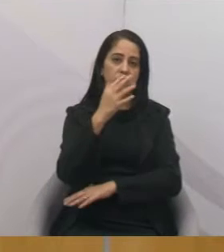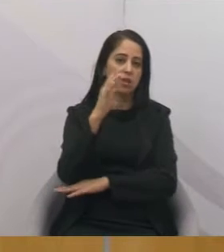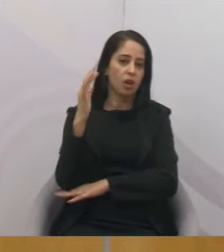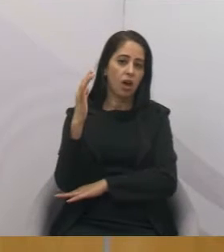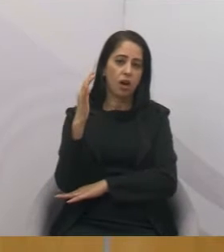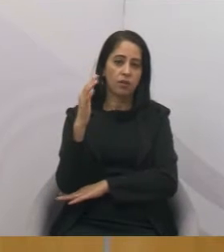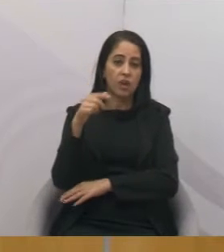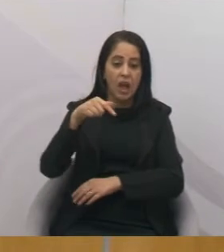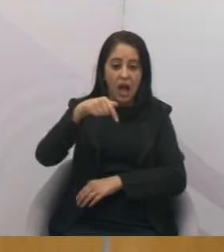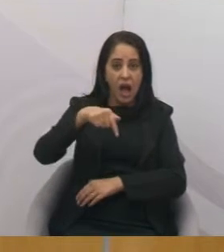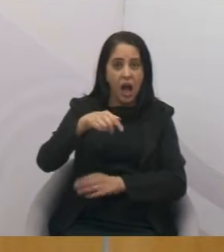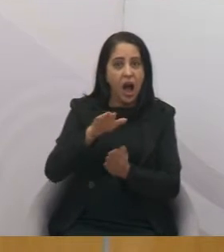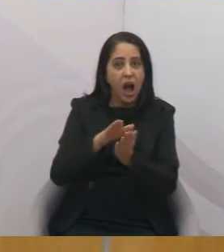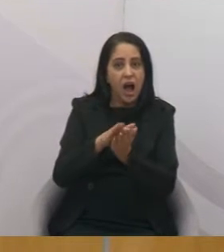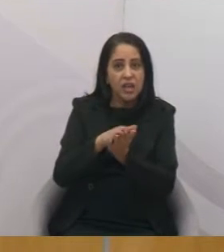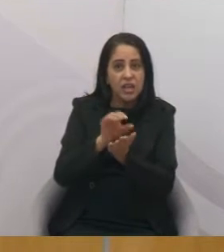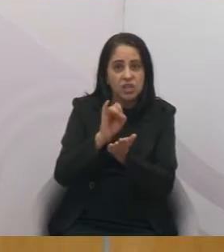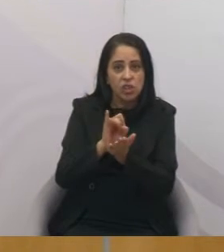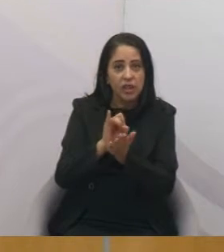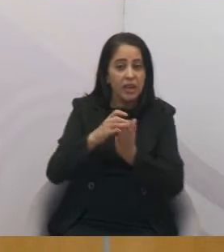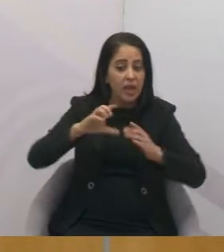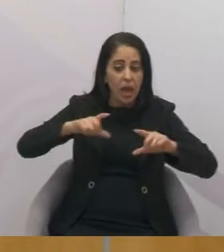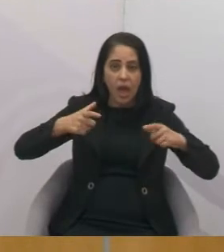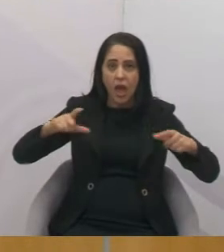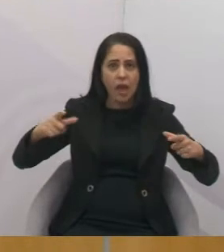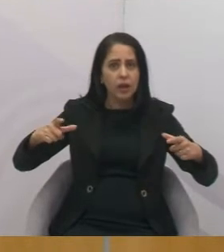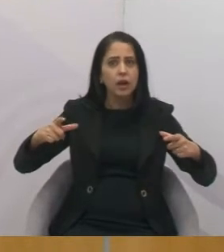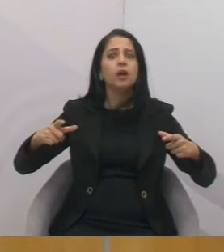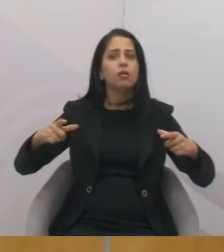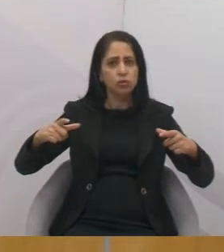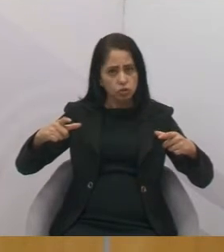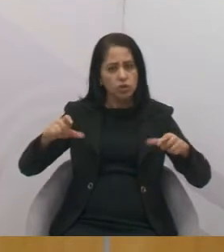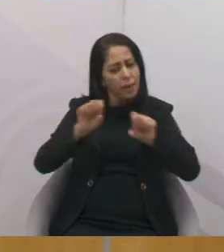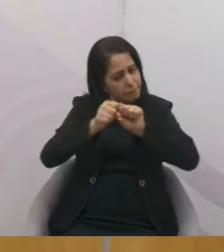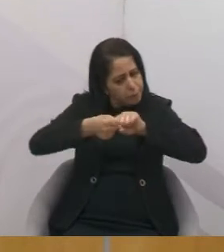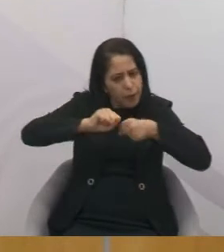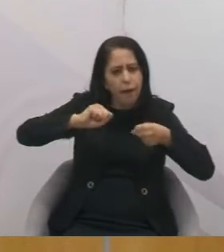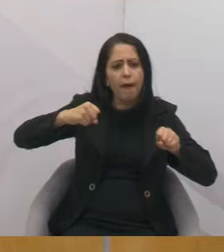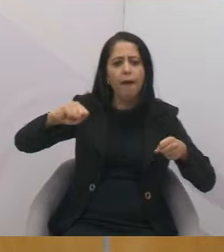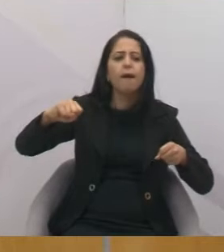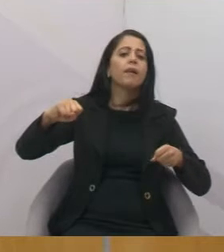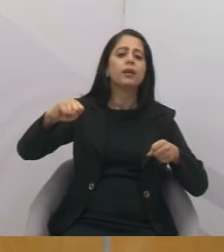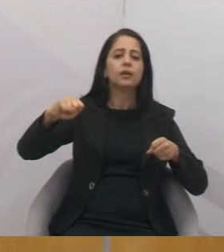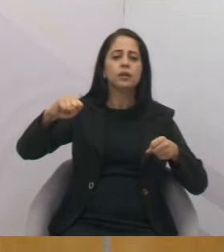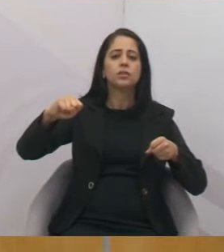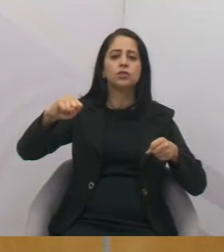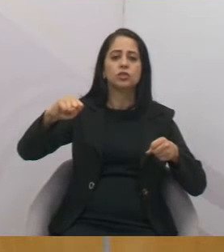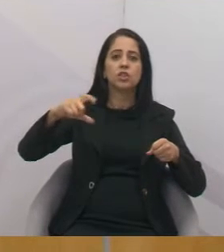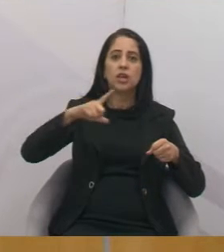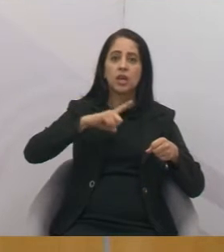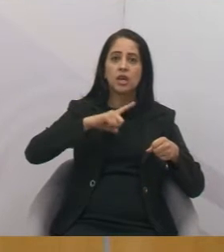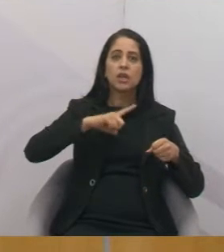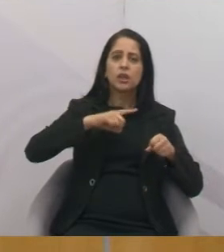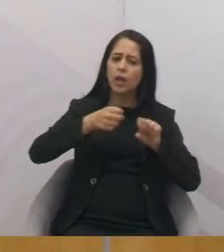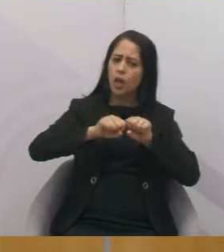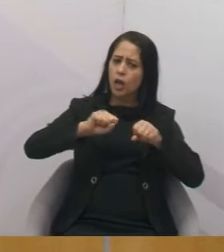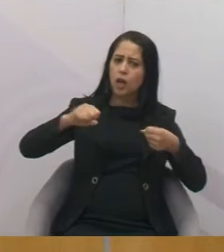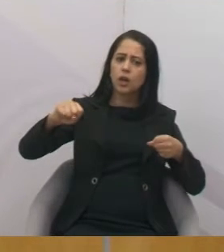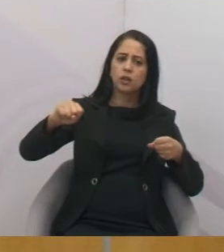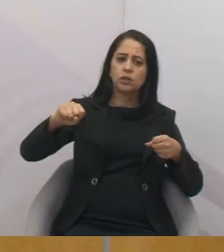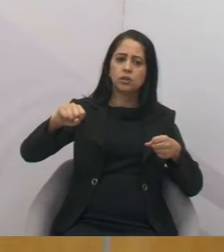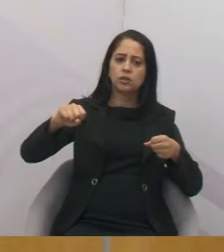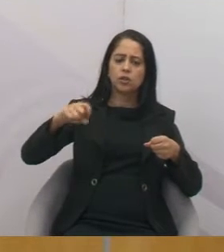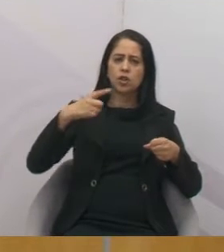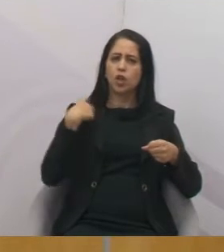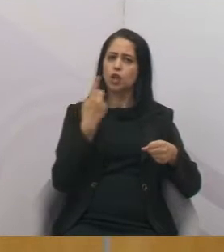cidade de Jacareí é enorme, uma das 100 maiores cidades do país, de mais de 5.000 municípios. E se a gente